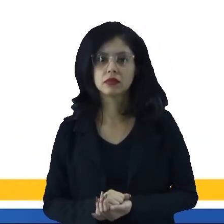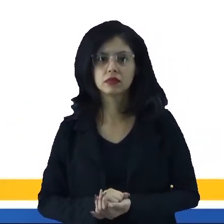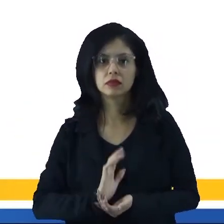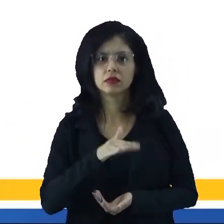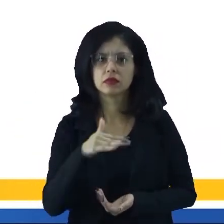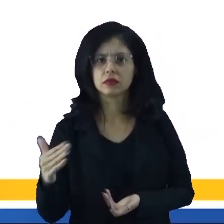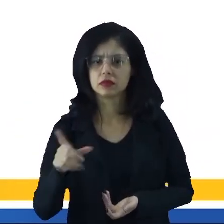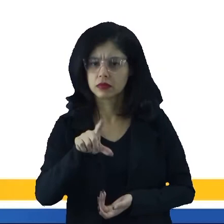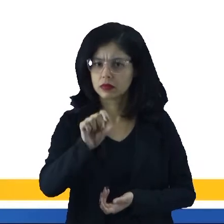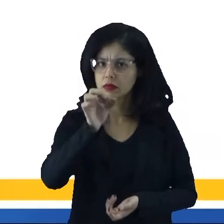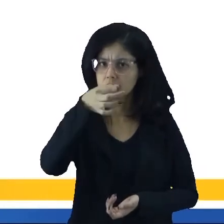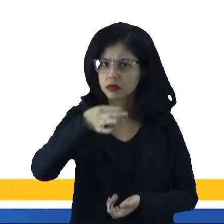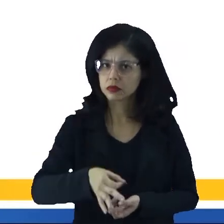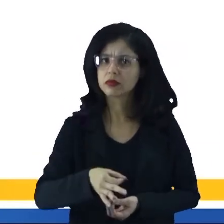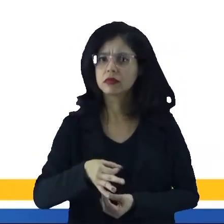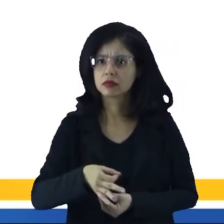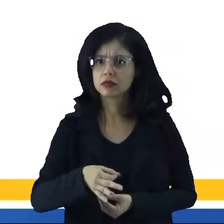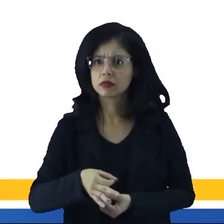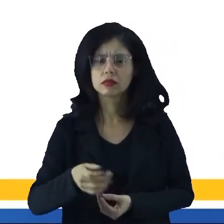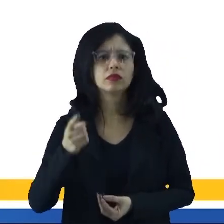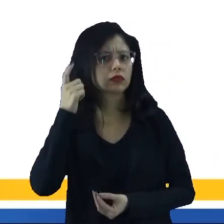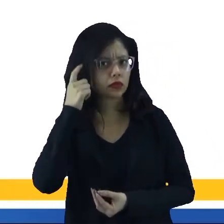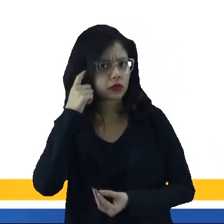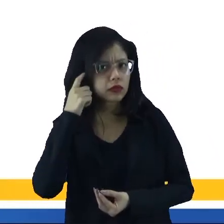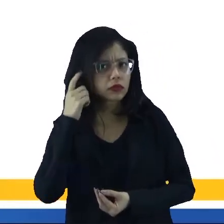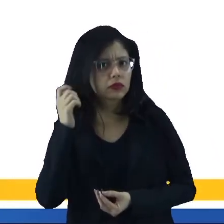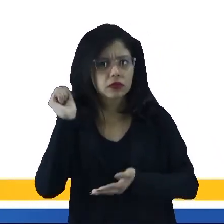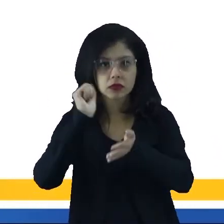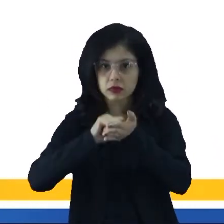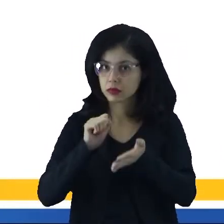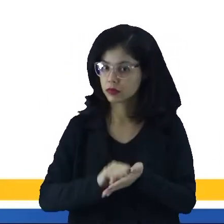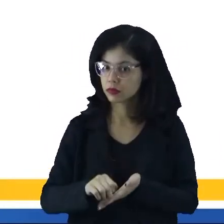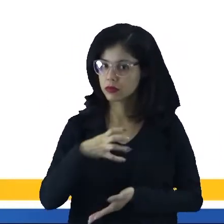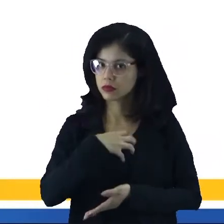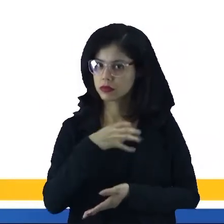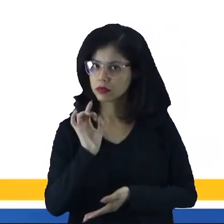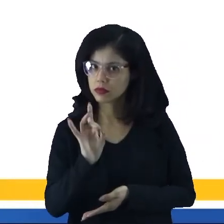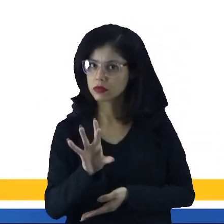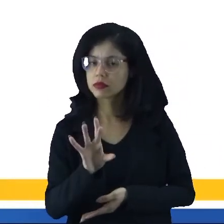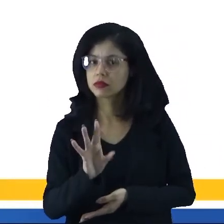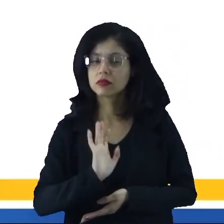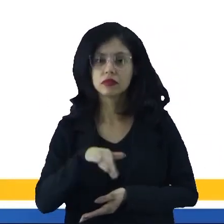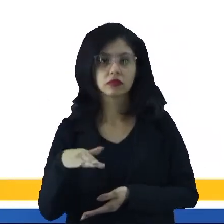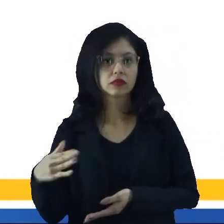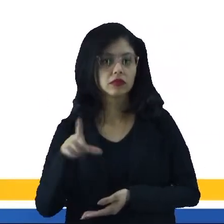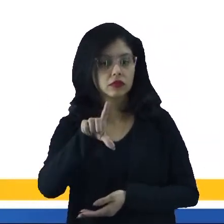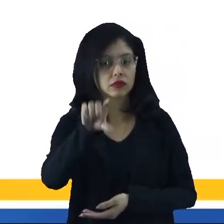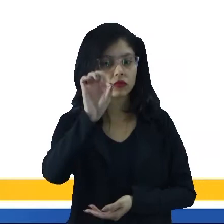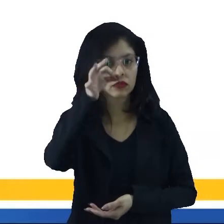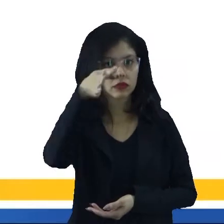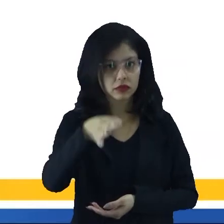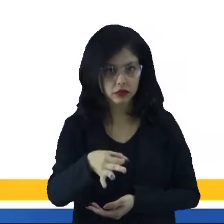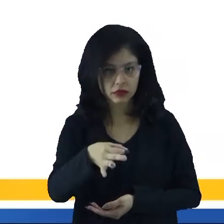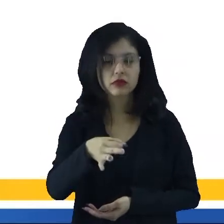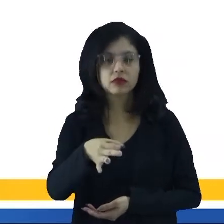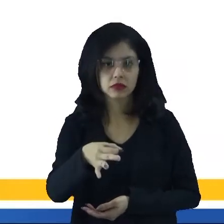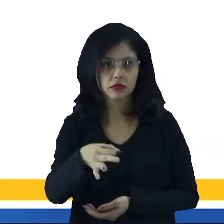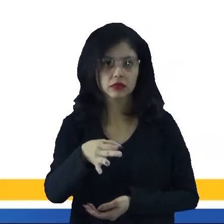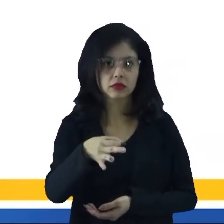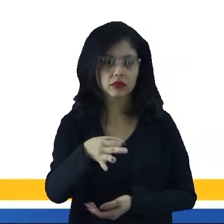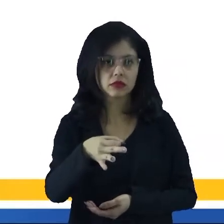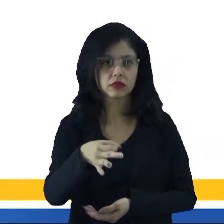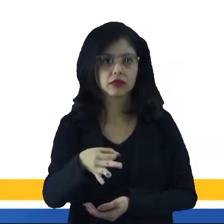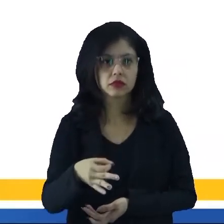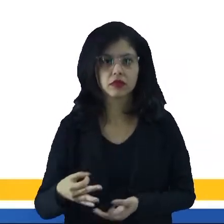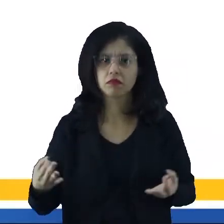Quando eu falo escolha prudente, me atentando só à parte escrita no momento, tá? Quando eu falo escolha prudente, eu estou me referindo a uma